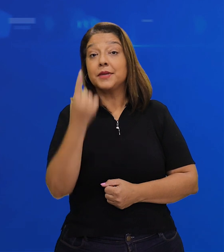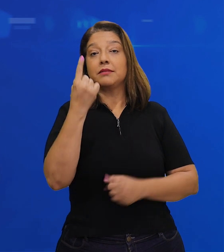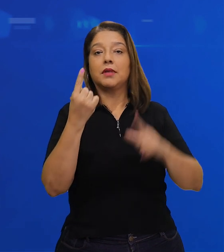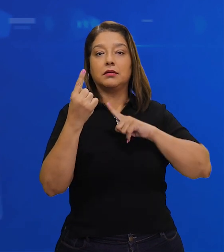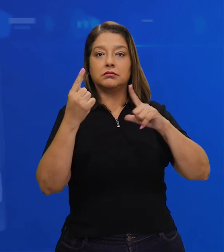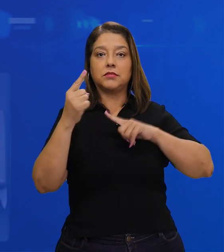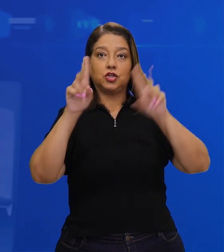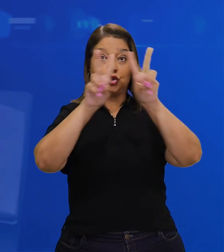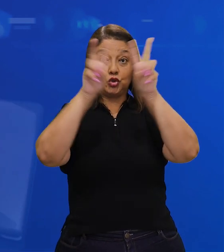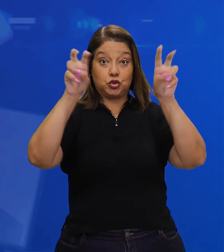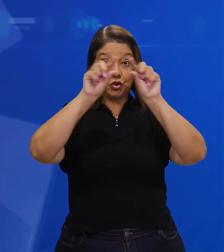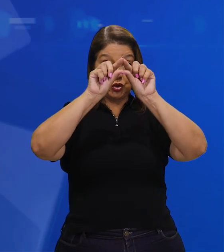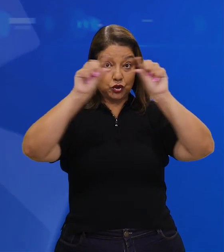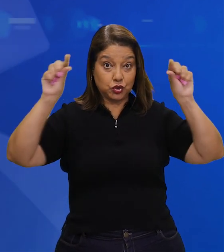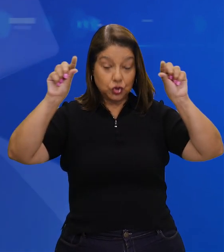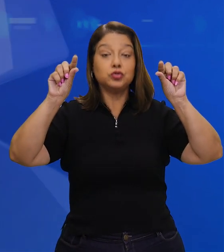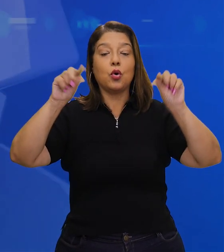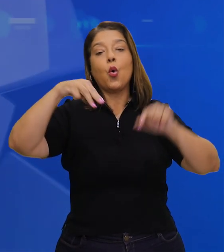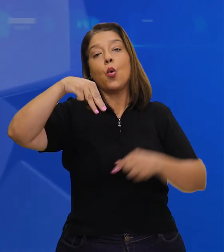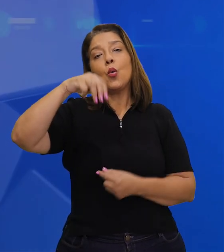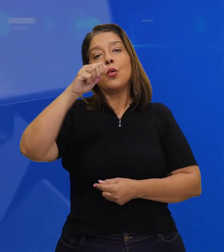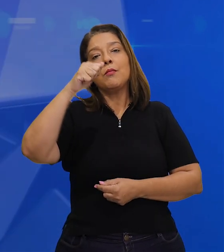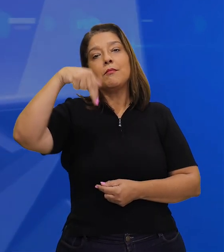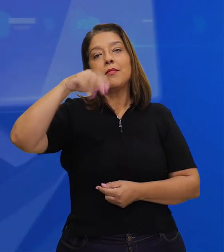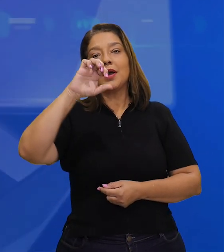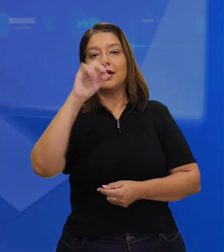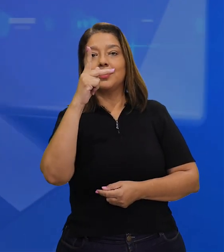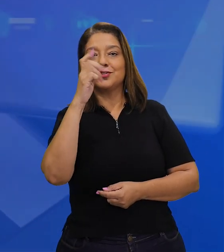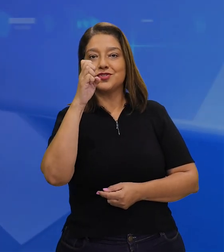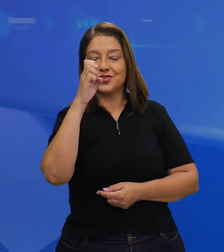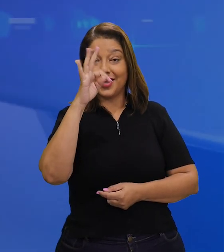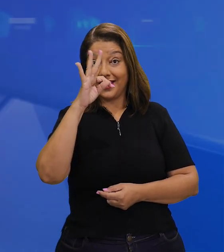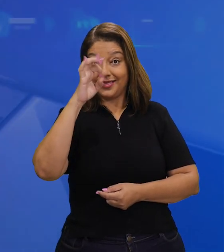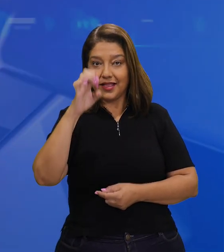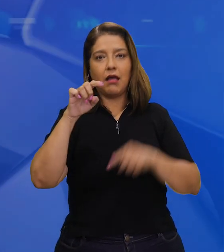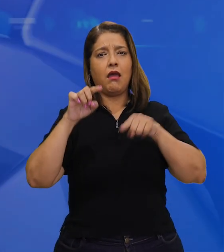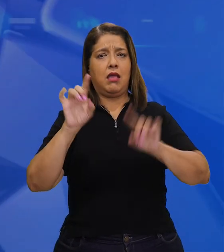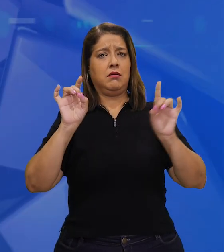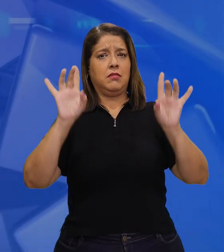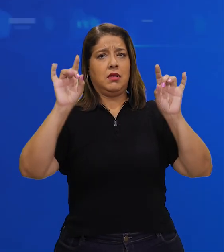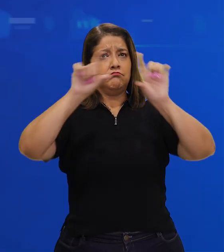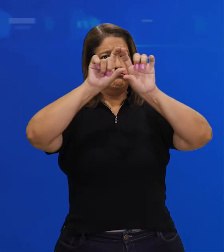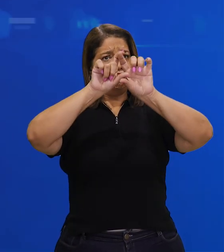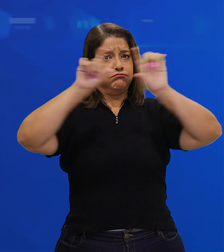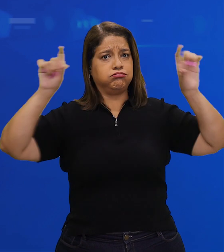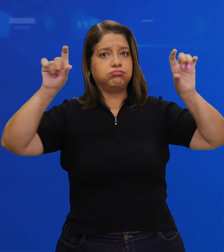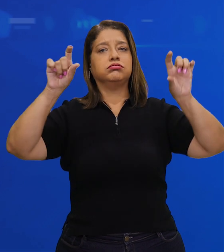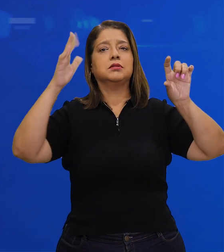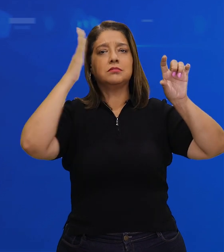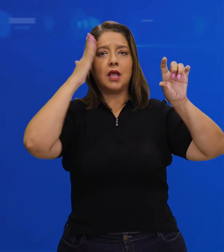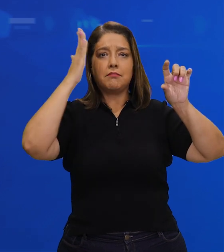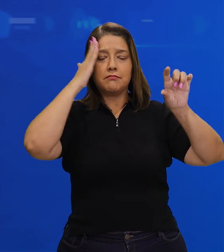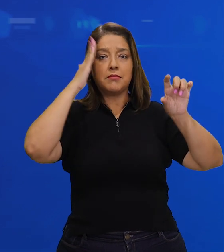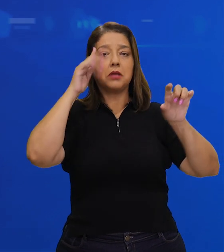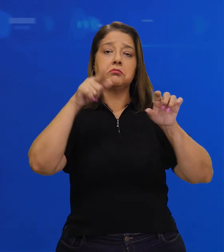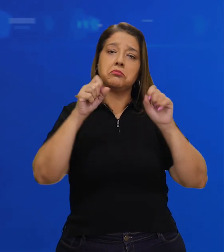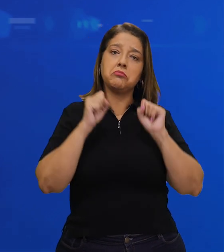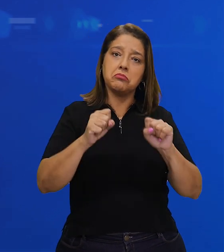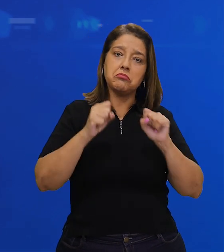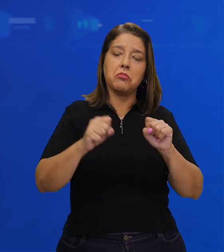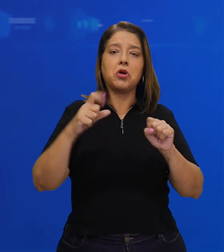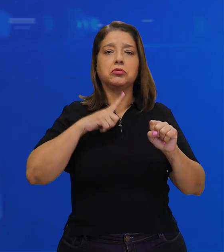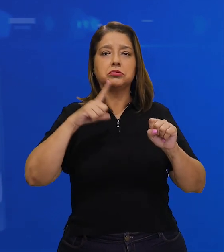ou manchete, que vem em destaque do restante do texto, que pode ou não vir acompanhada